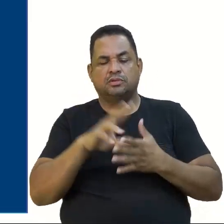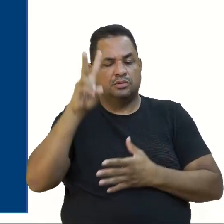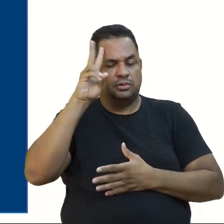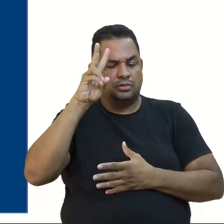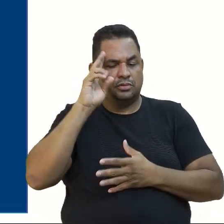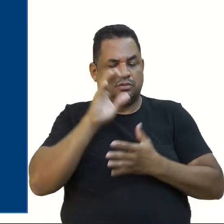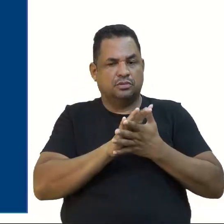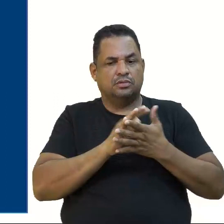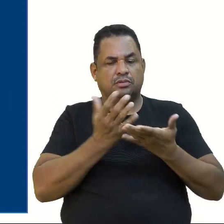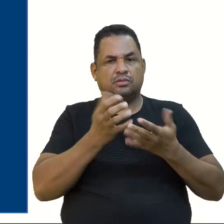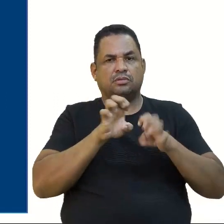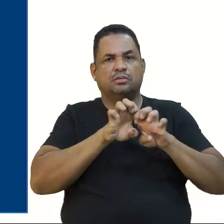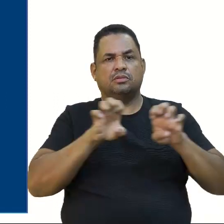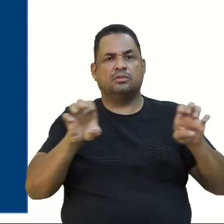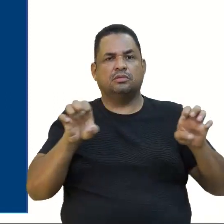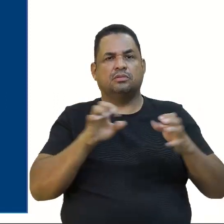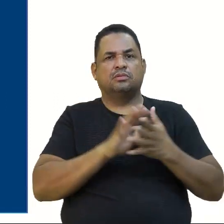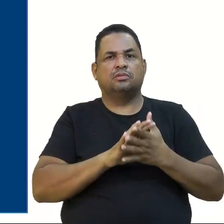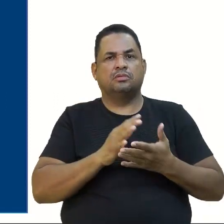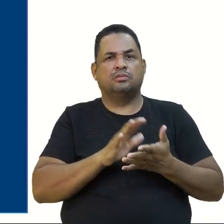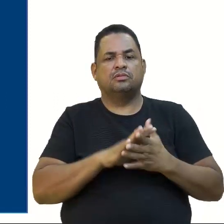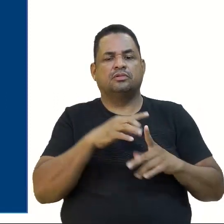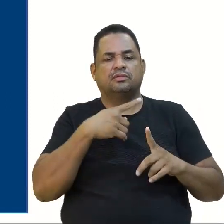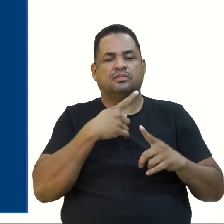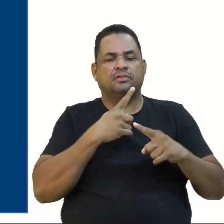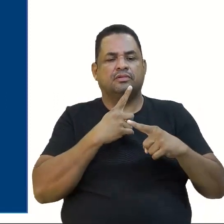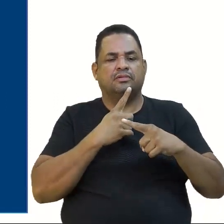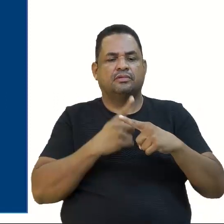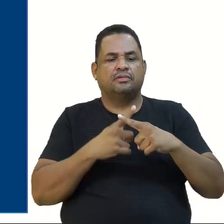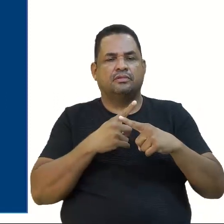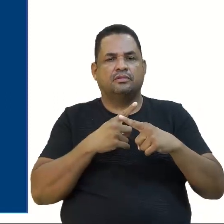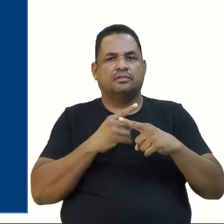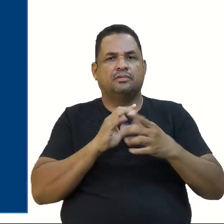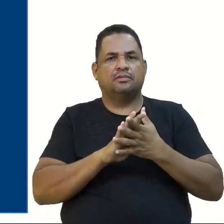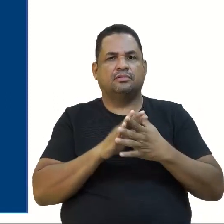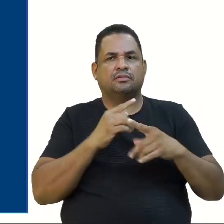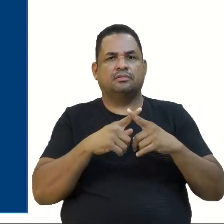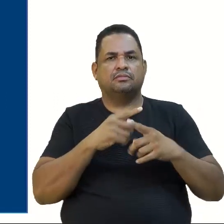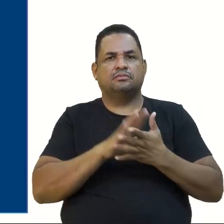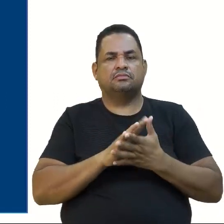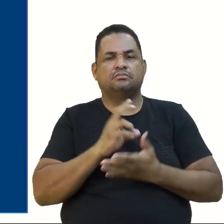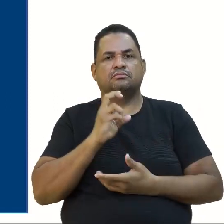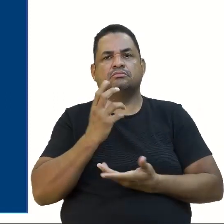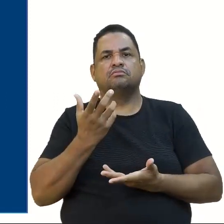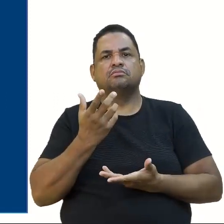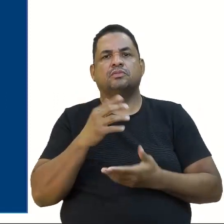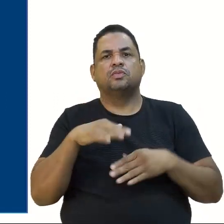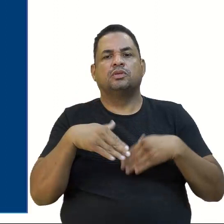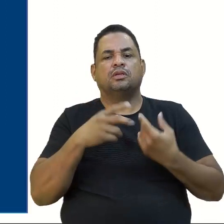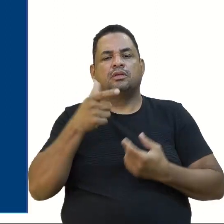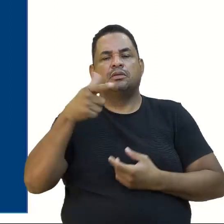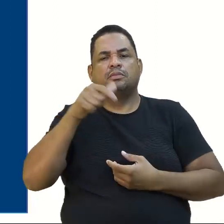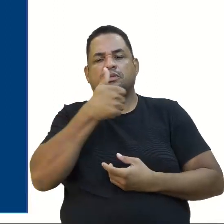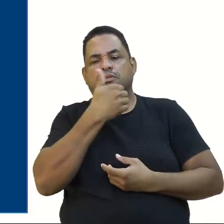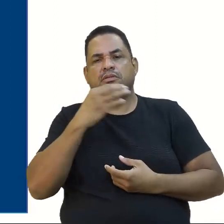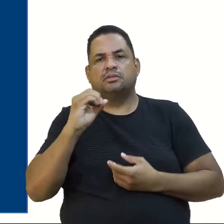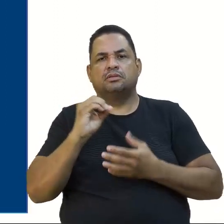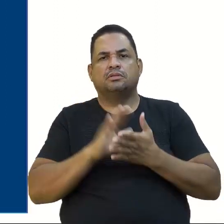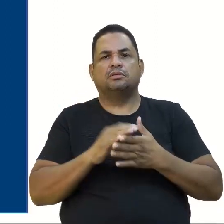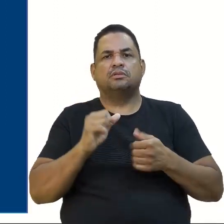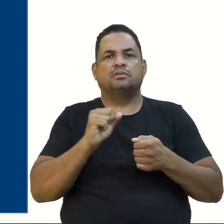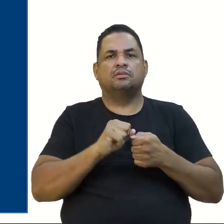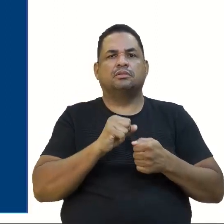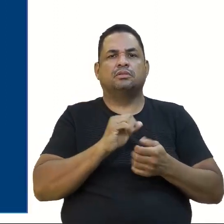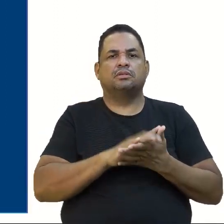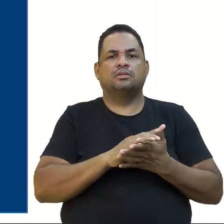expressão, primeiro a gente faz a multiplicação. Então, repete o 10. Então, muita gente às vezes se perde porque faz 10 menos